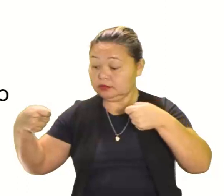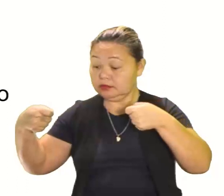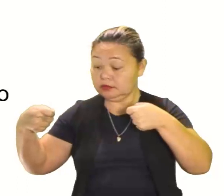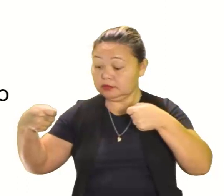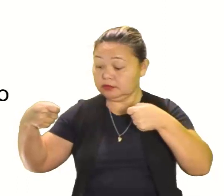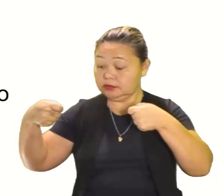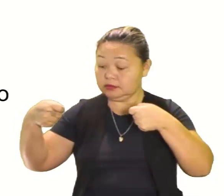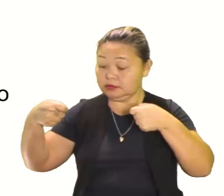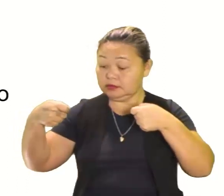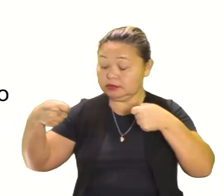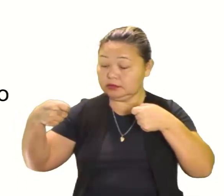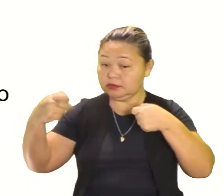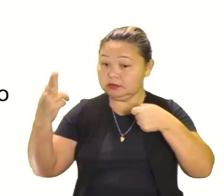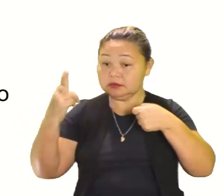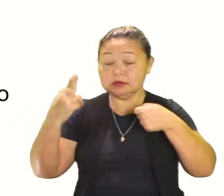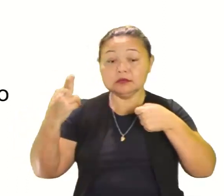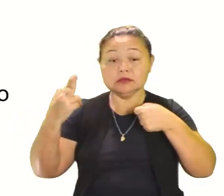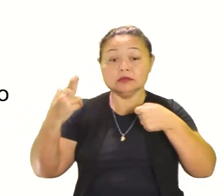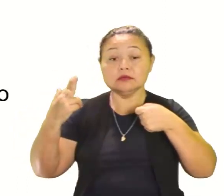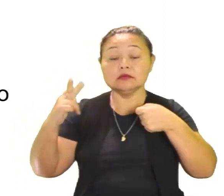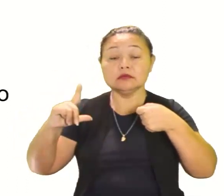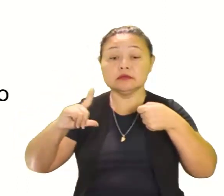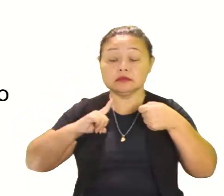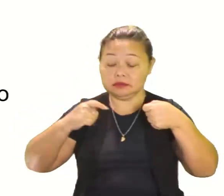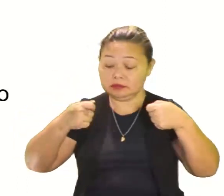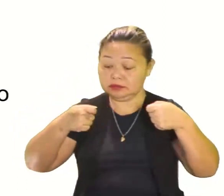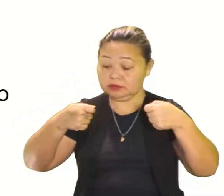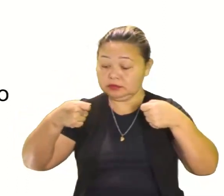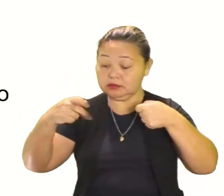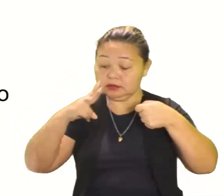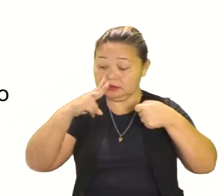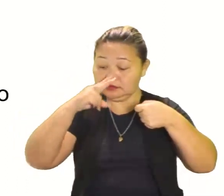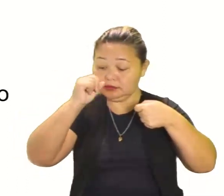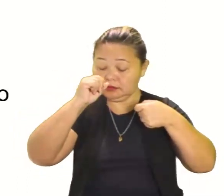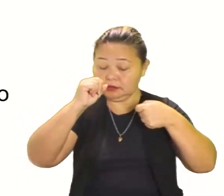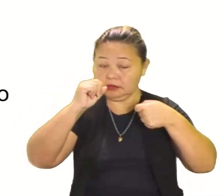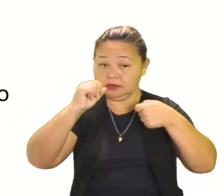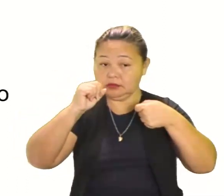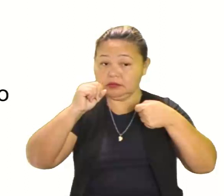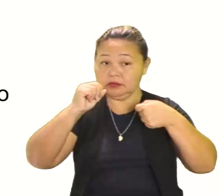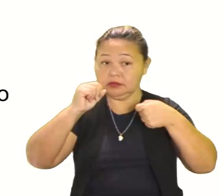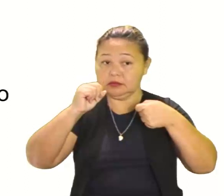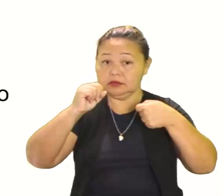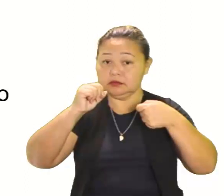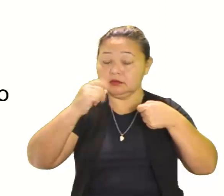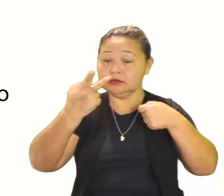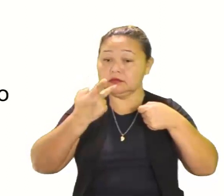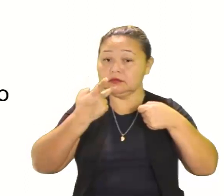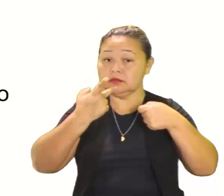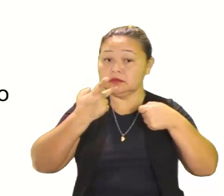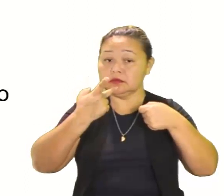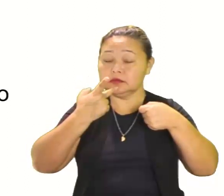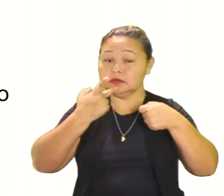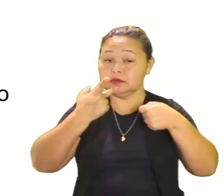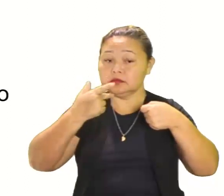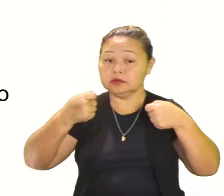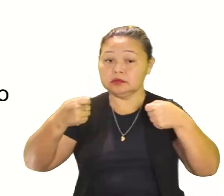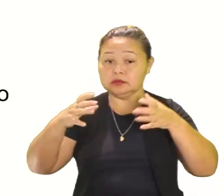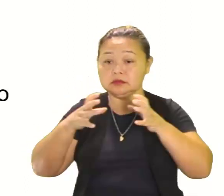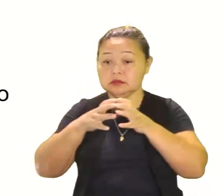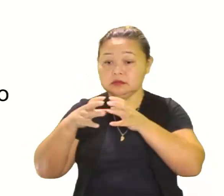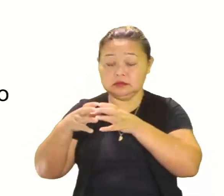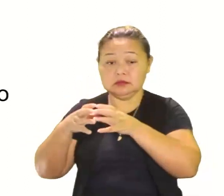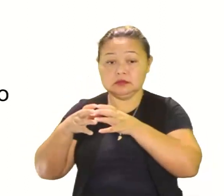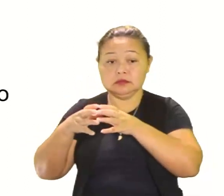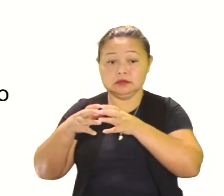puxando aqui, certo? Certo. Tem um que puxa com uma força, né? Vamos lá, vamos falando aqui. Esses dois